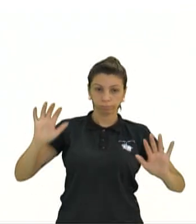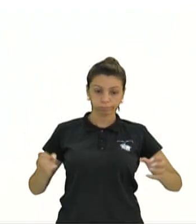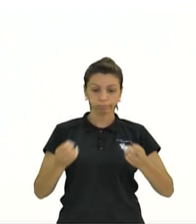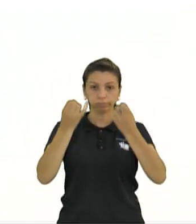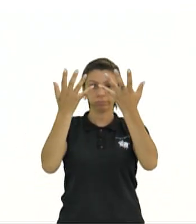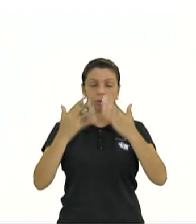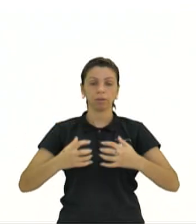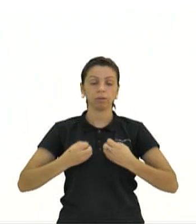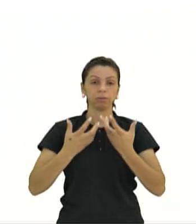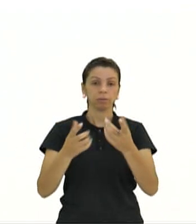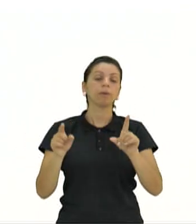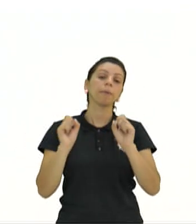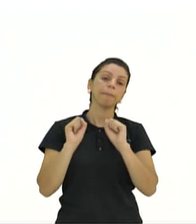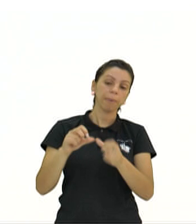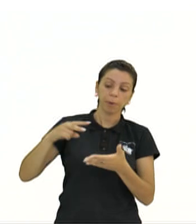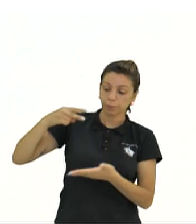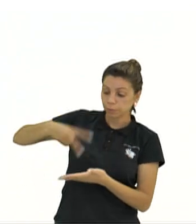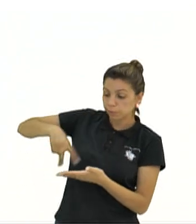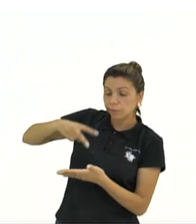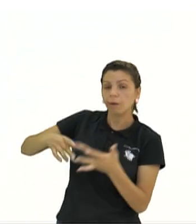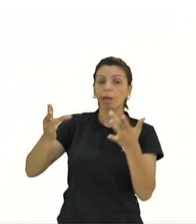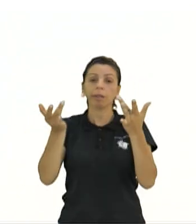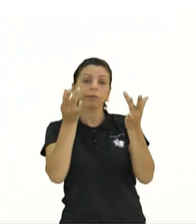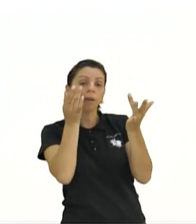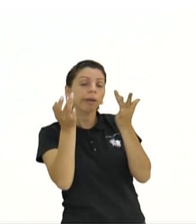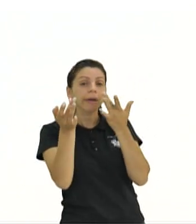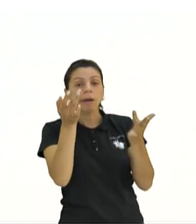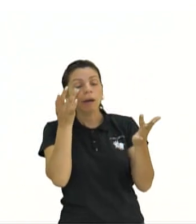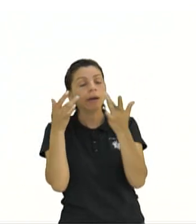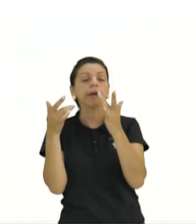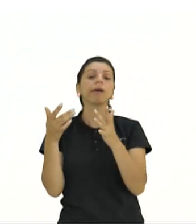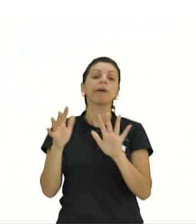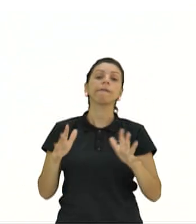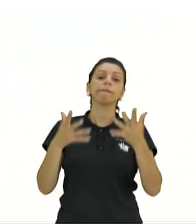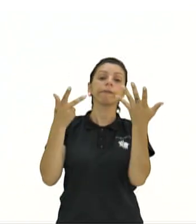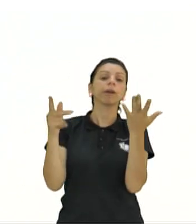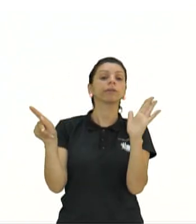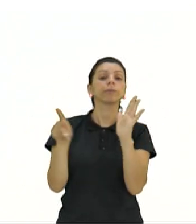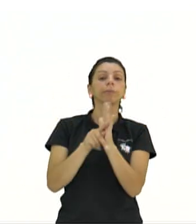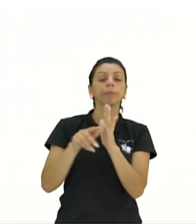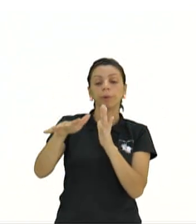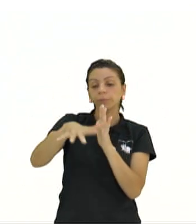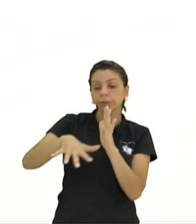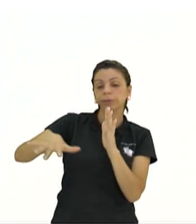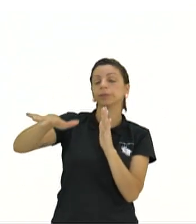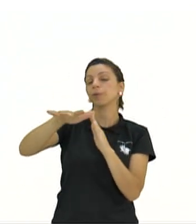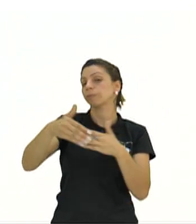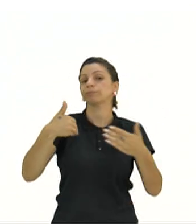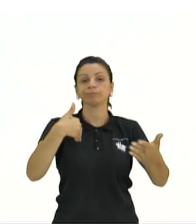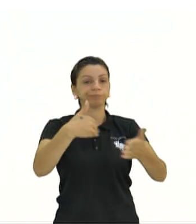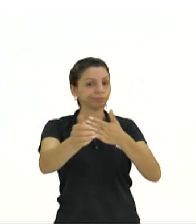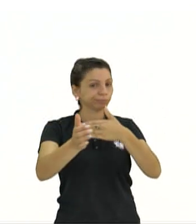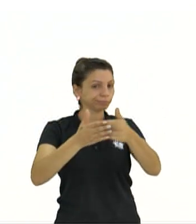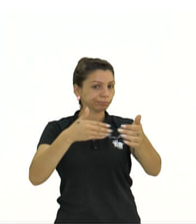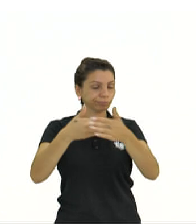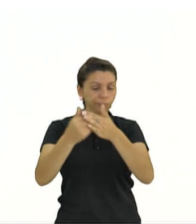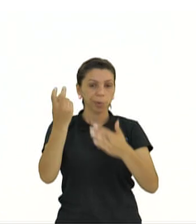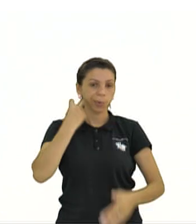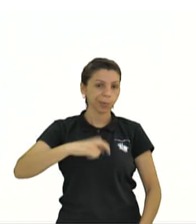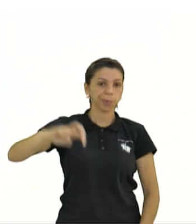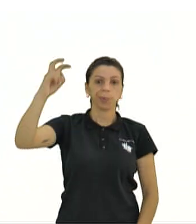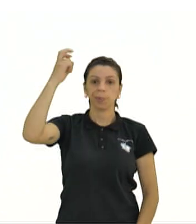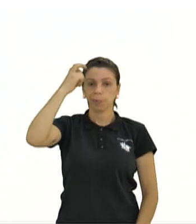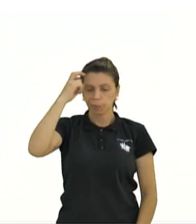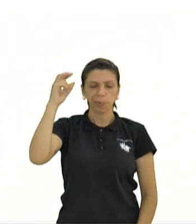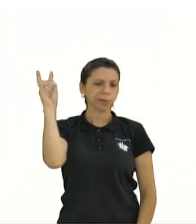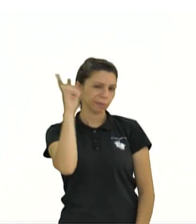cidade. Pode ser dança, teatro, festa típica da região, enfim. Qualquer coisa que seja uma manifestação cultural.